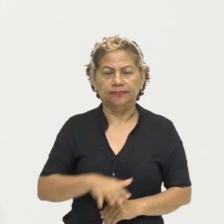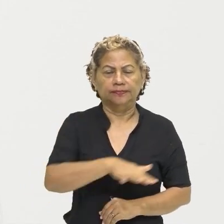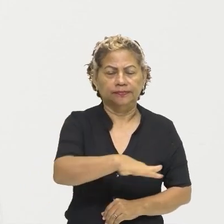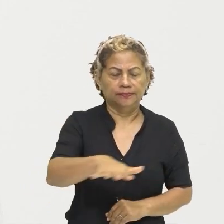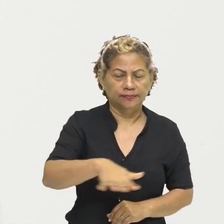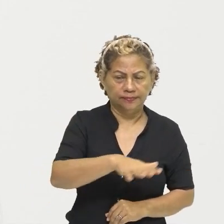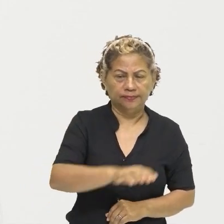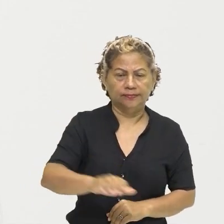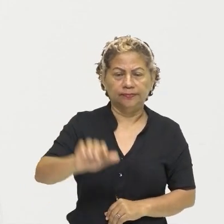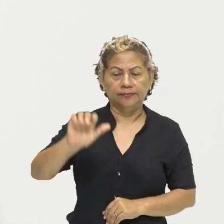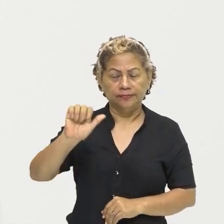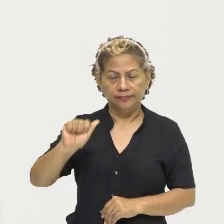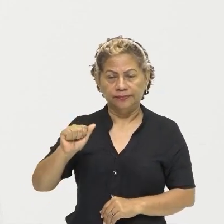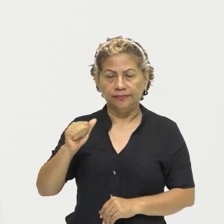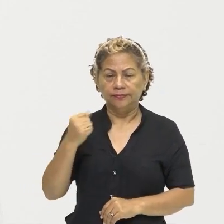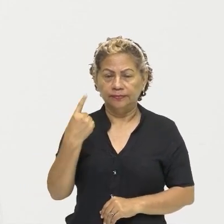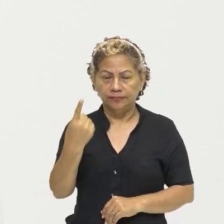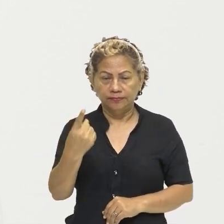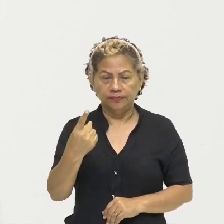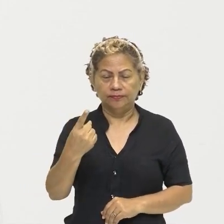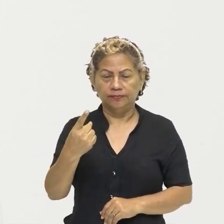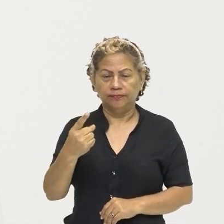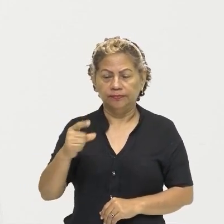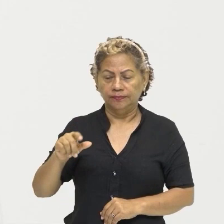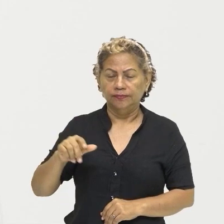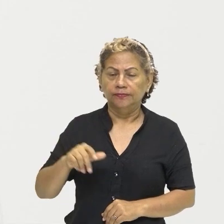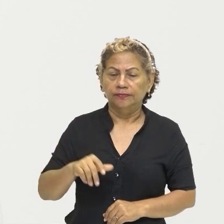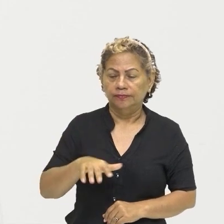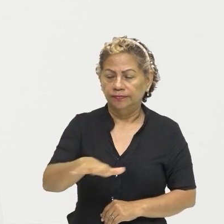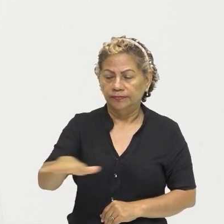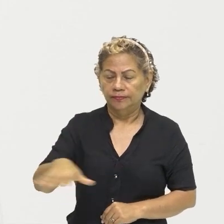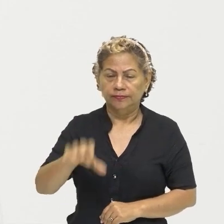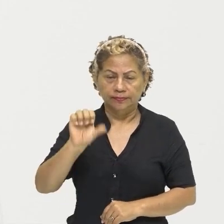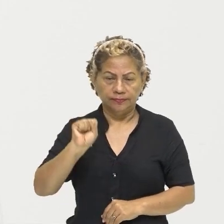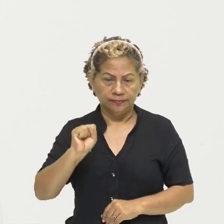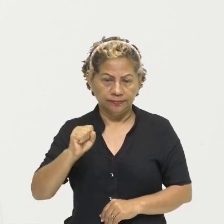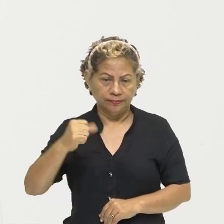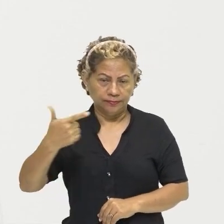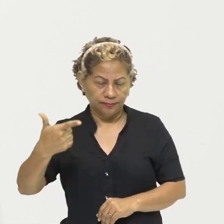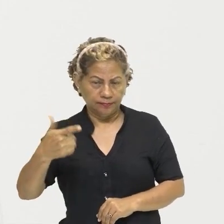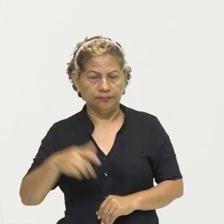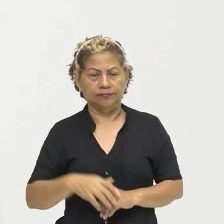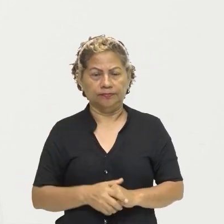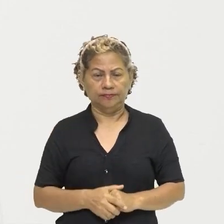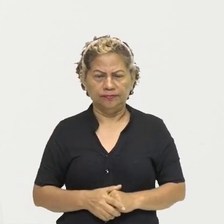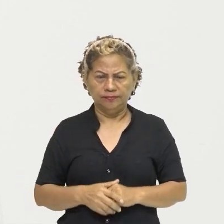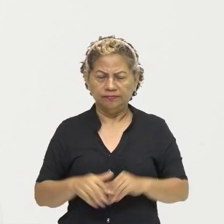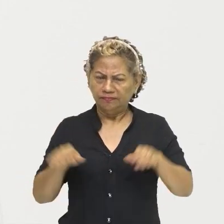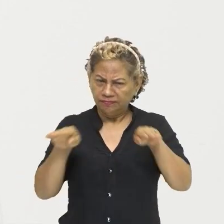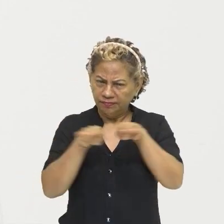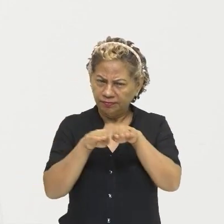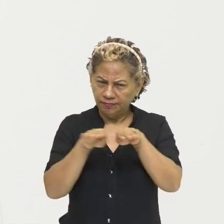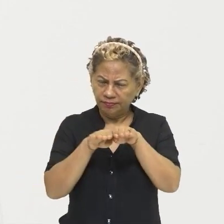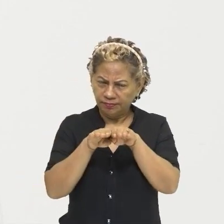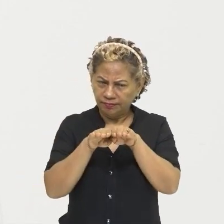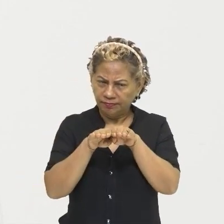e S2, varridas pelo raio da trajetória, são iguais.